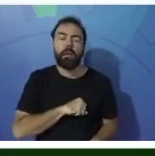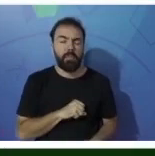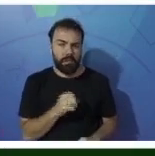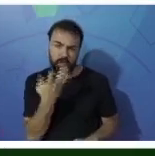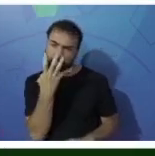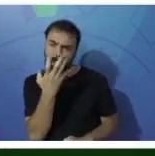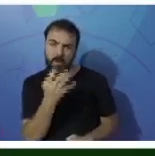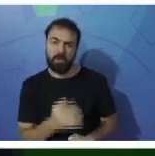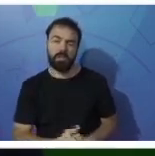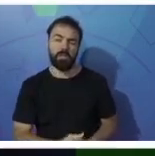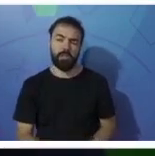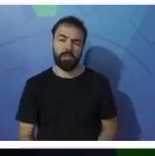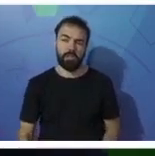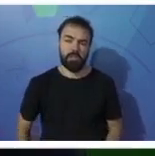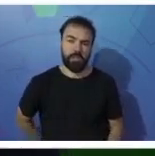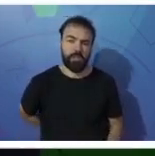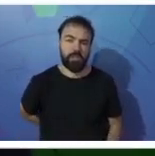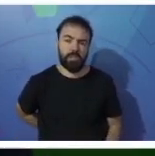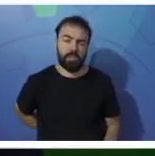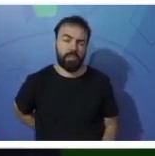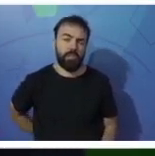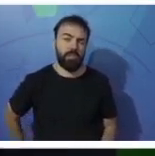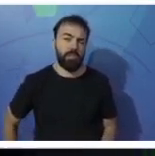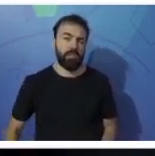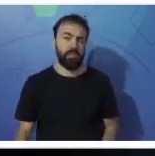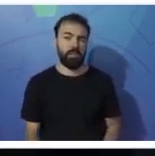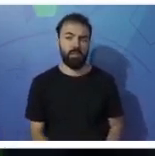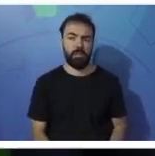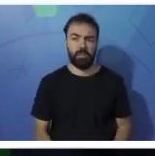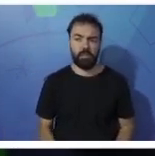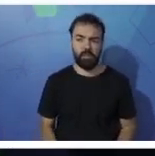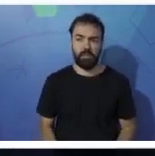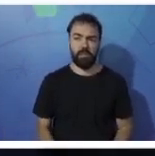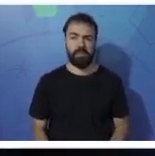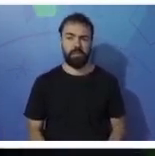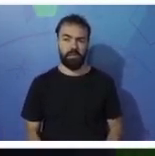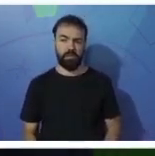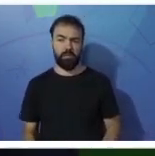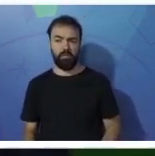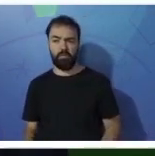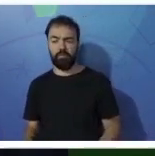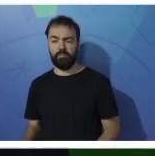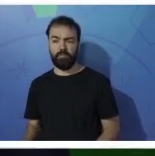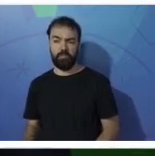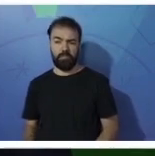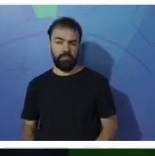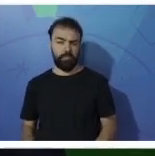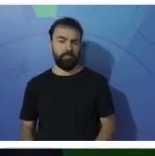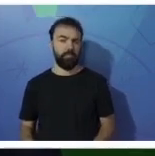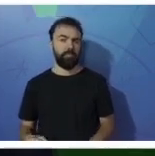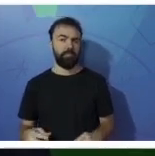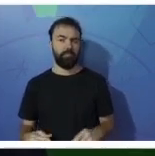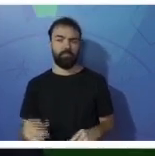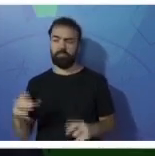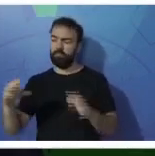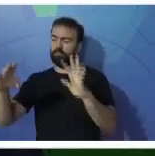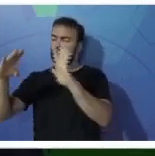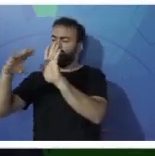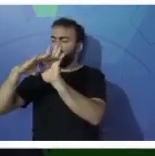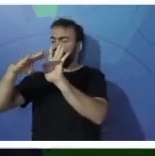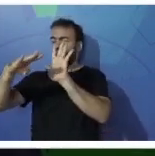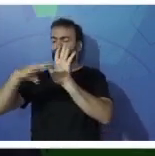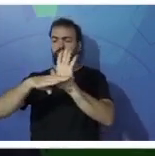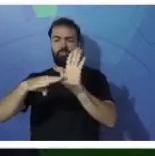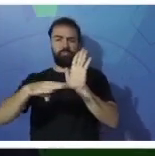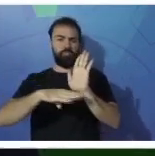data, saudação, corpo do texto, o assunto, a despedida, o nome